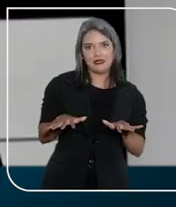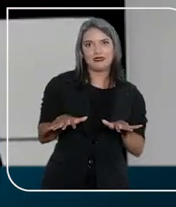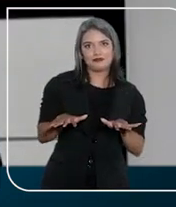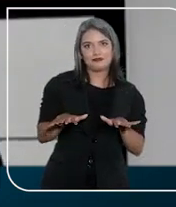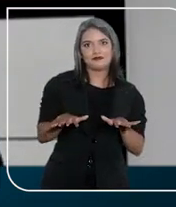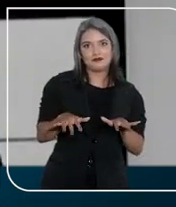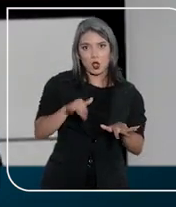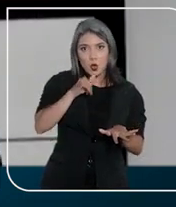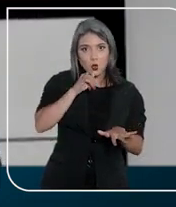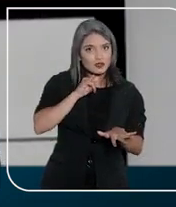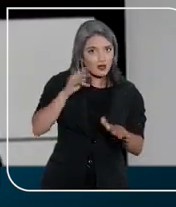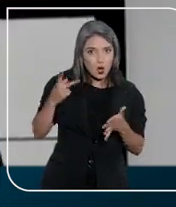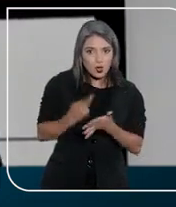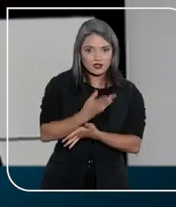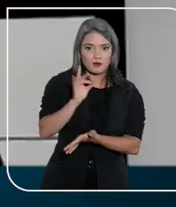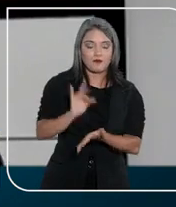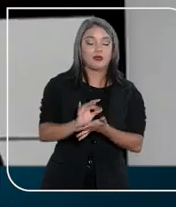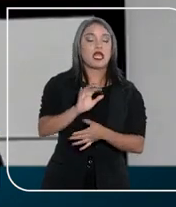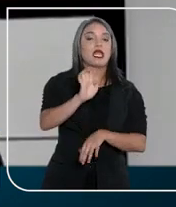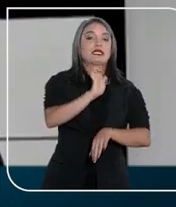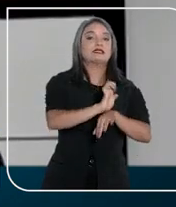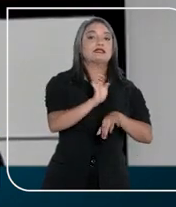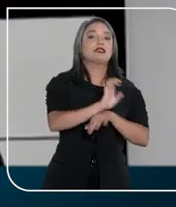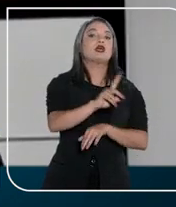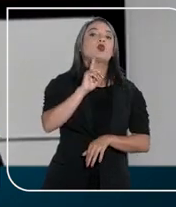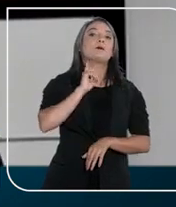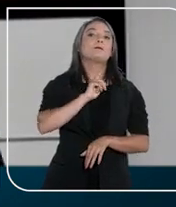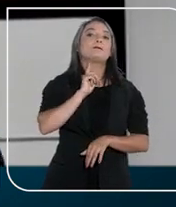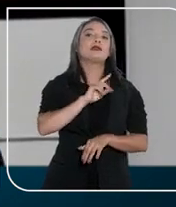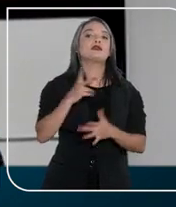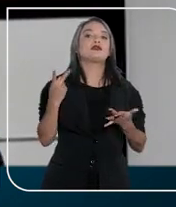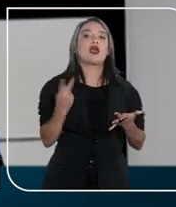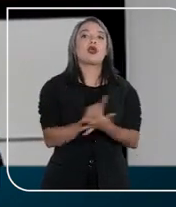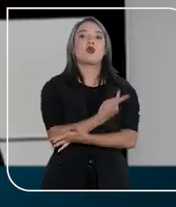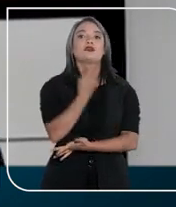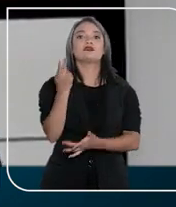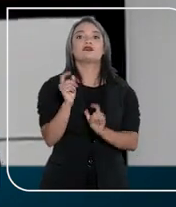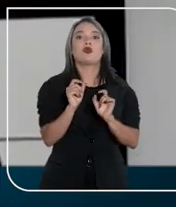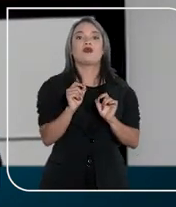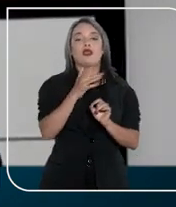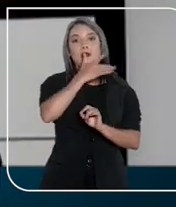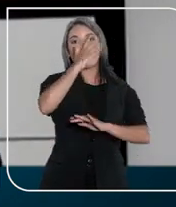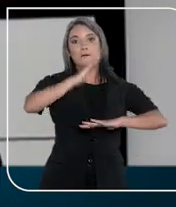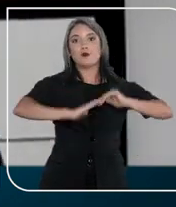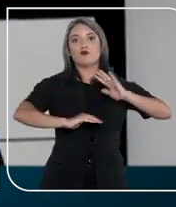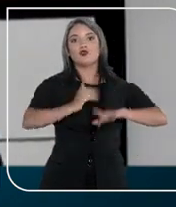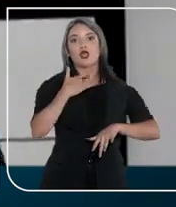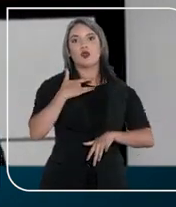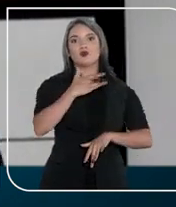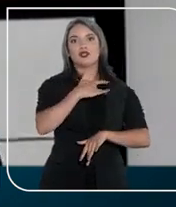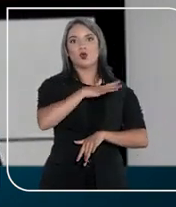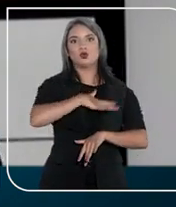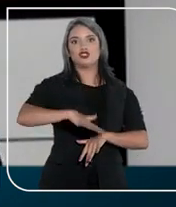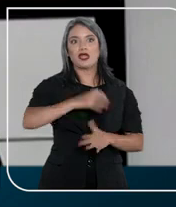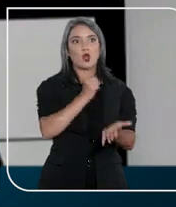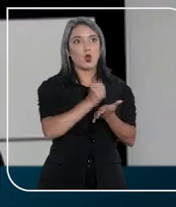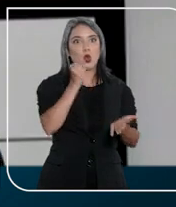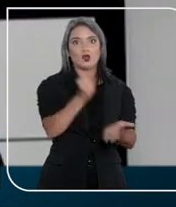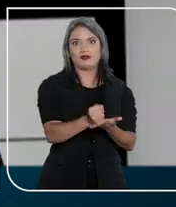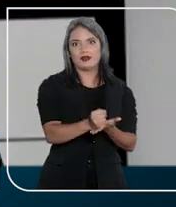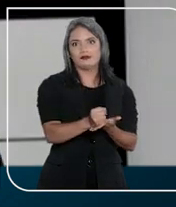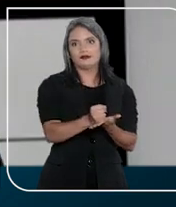mas é um exemplo concreto. No estado de Minas Gerais, nós tivemos ali a contratação de inúmeros profissionais da área de saúde, enfermeiros,